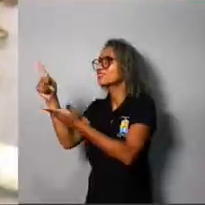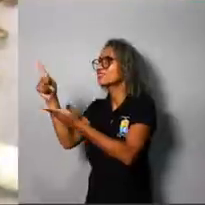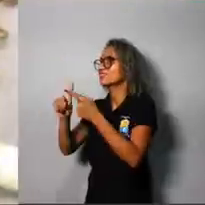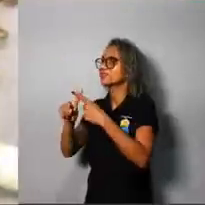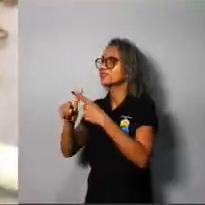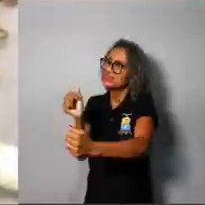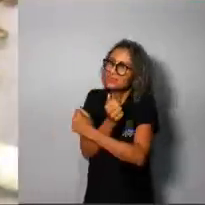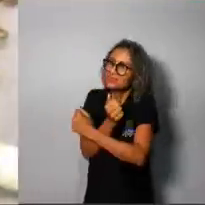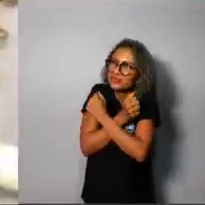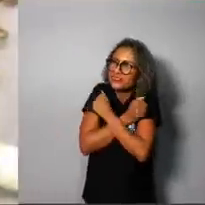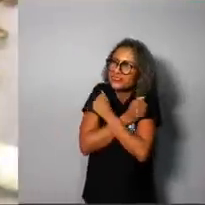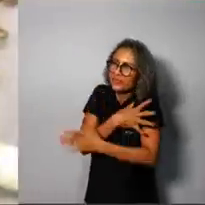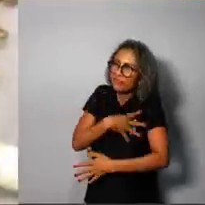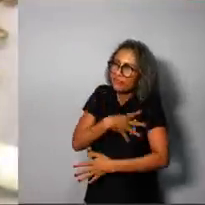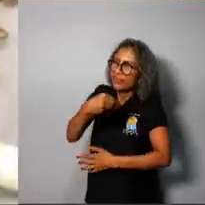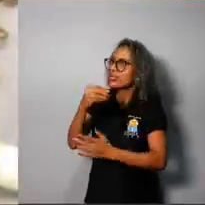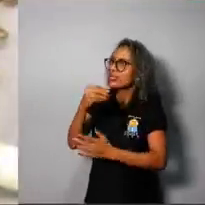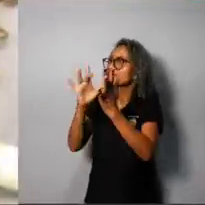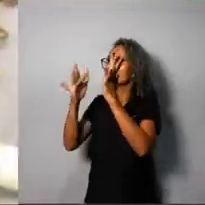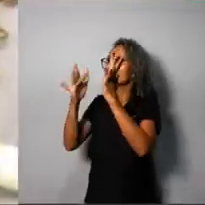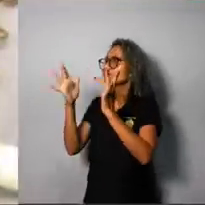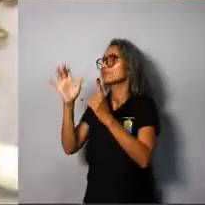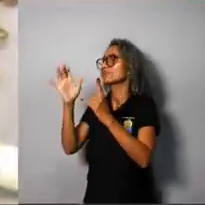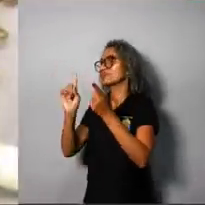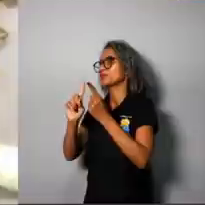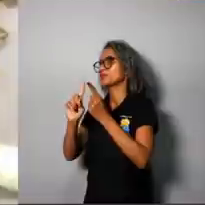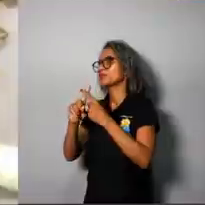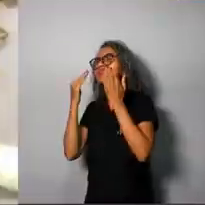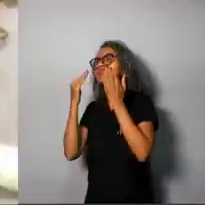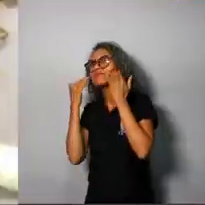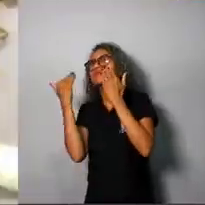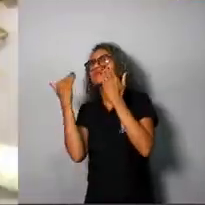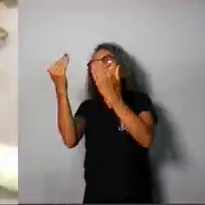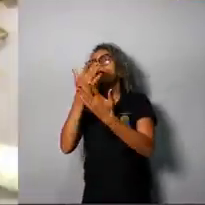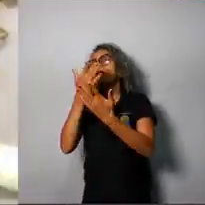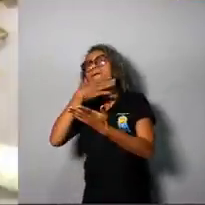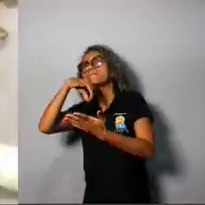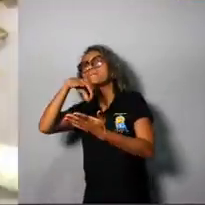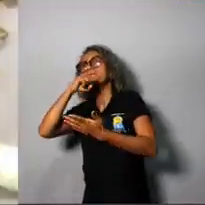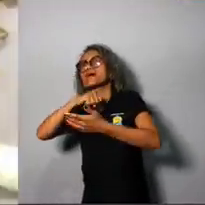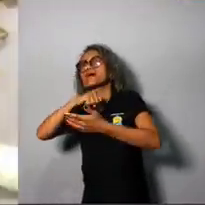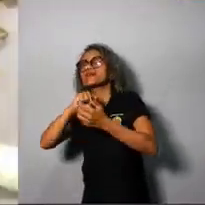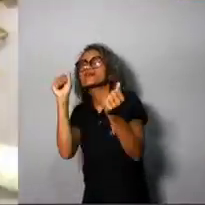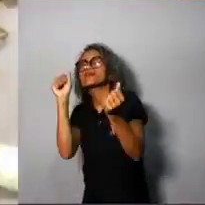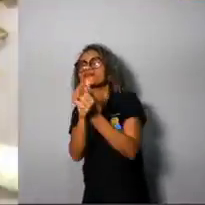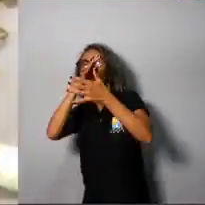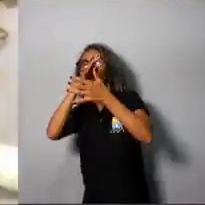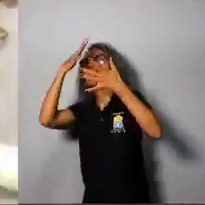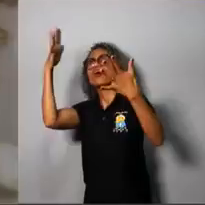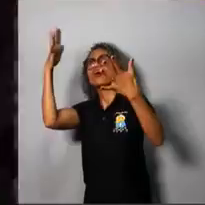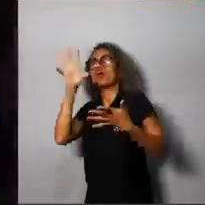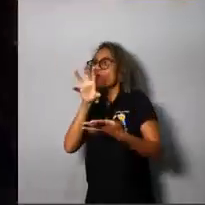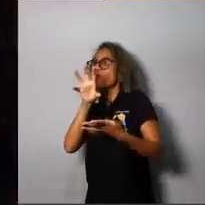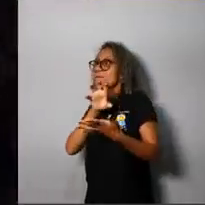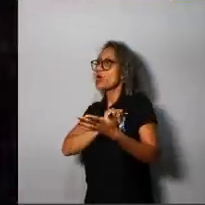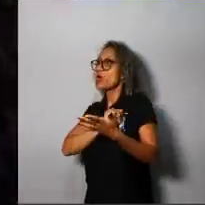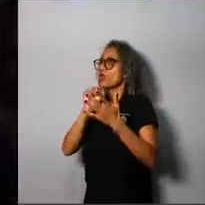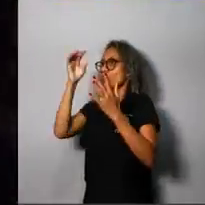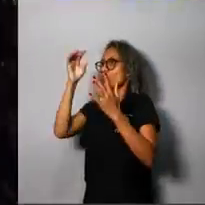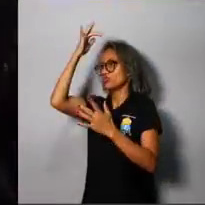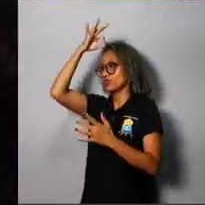e contemplar a glória do Pai no amor infinito do Espírito Santo. Amém.